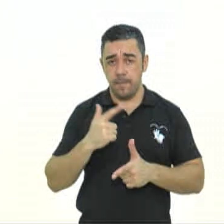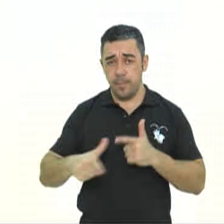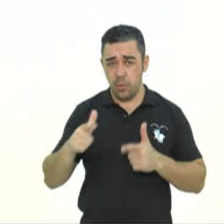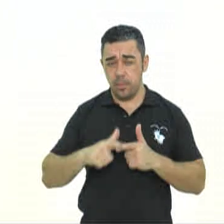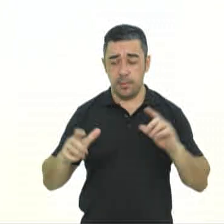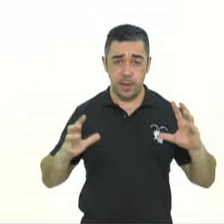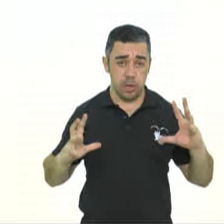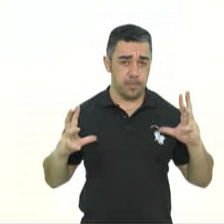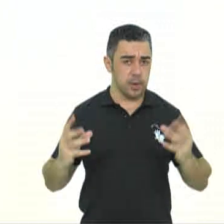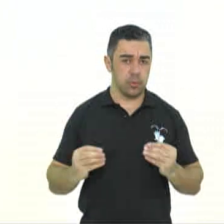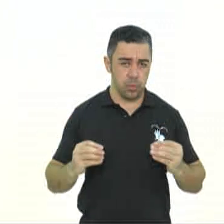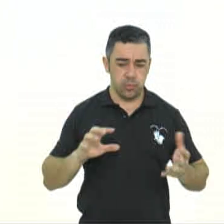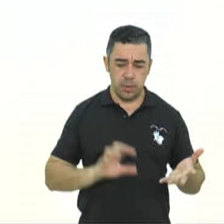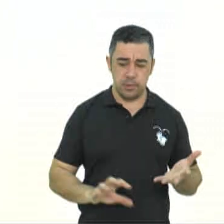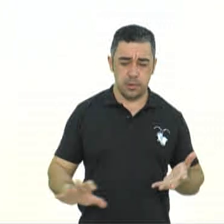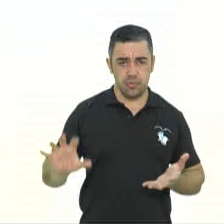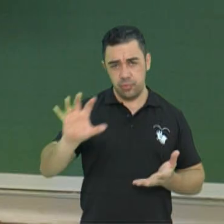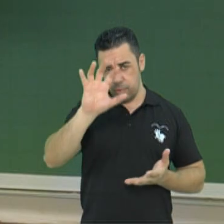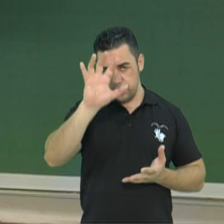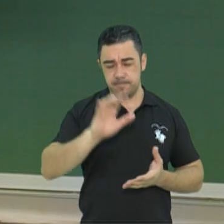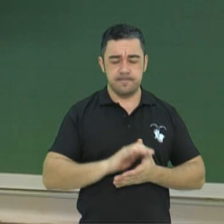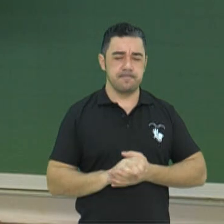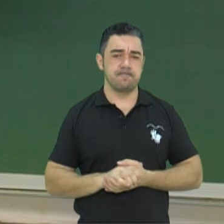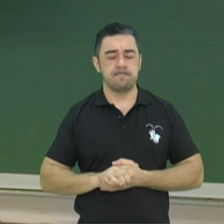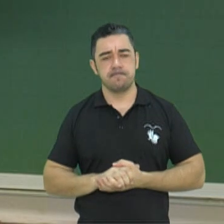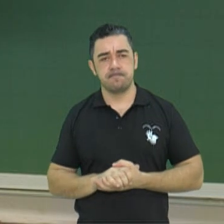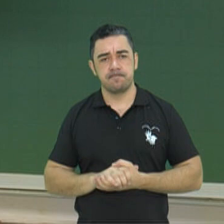problema também de outras regiões do país, certo?